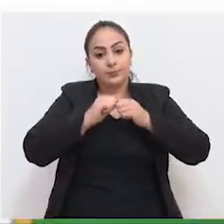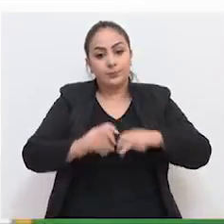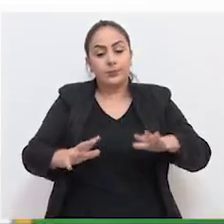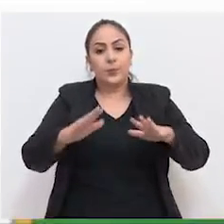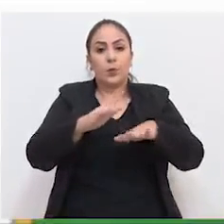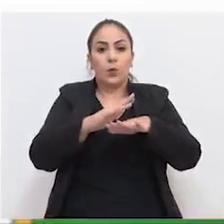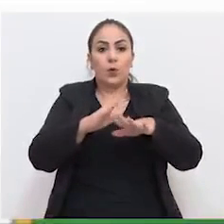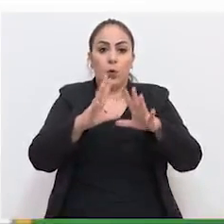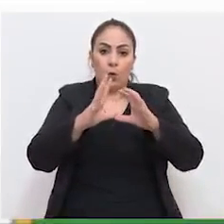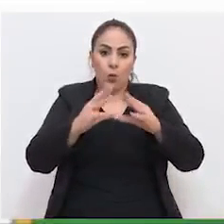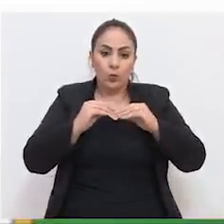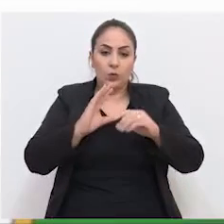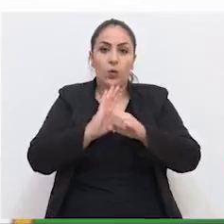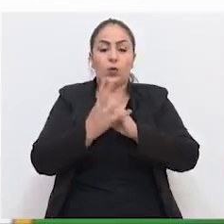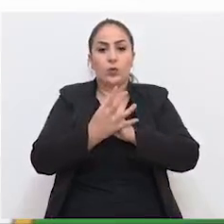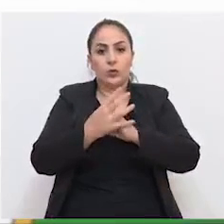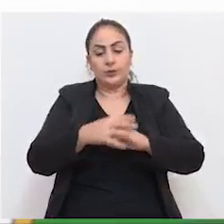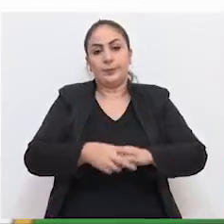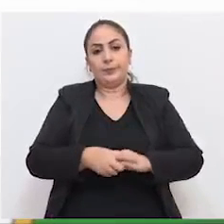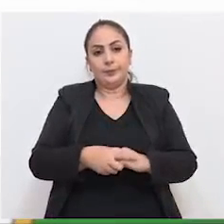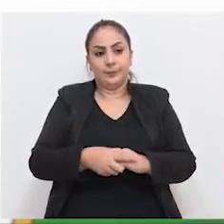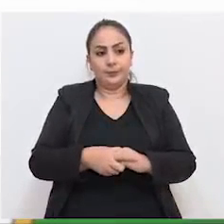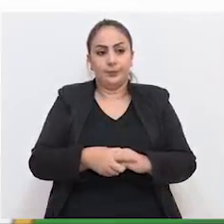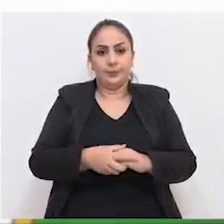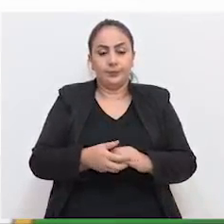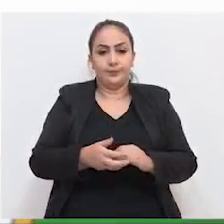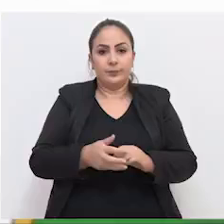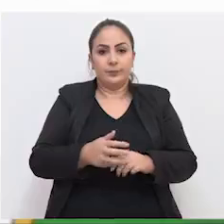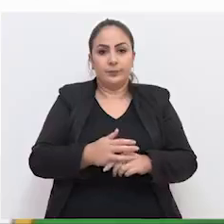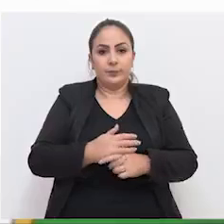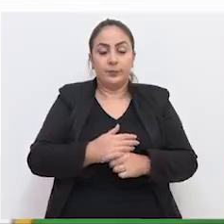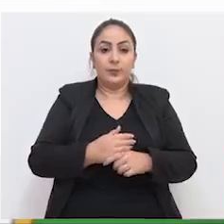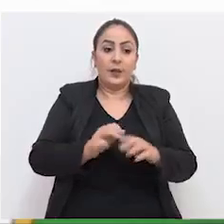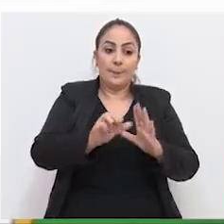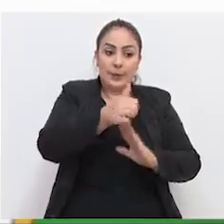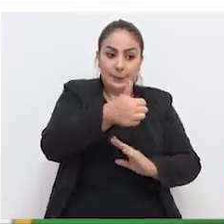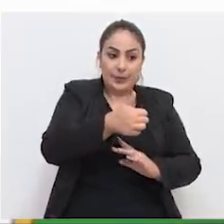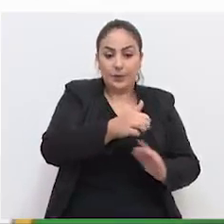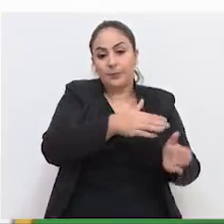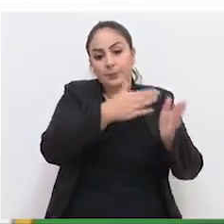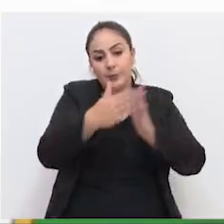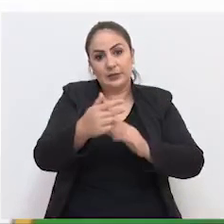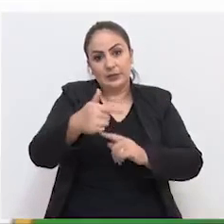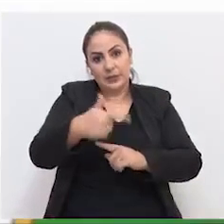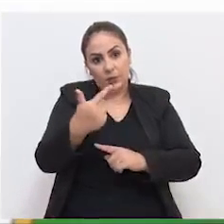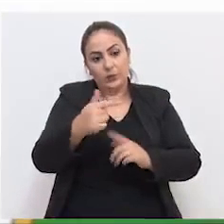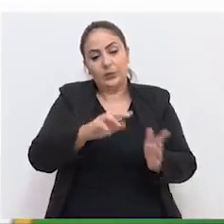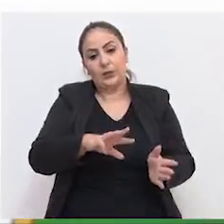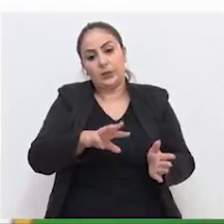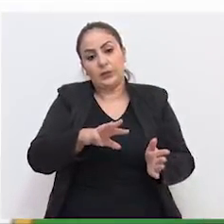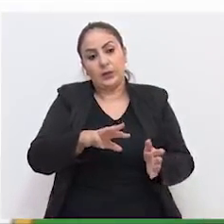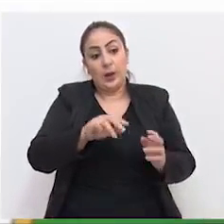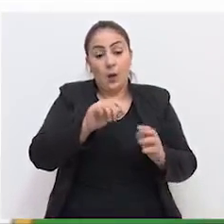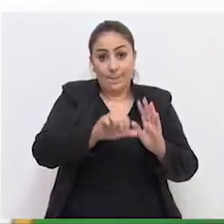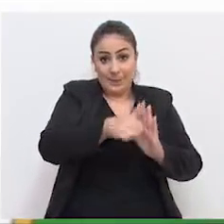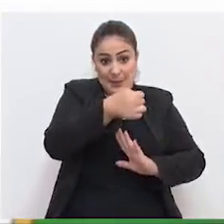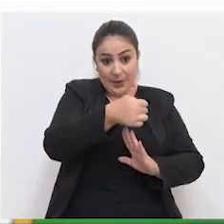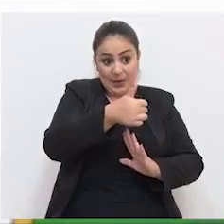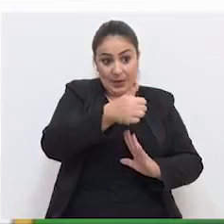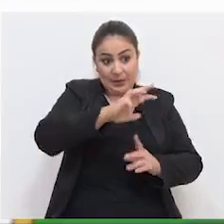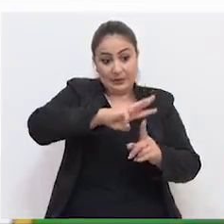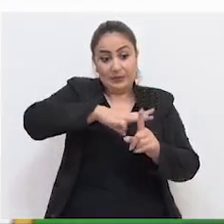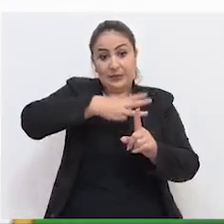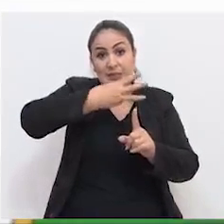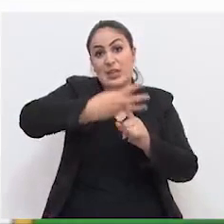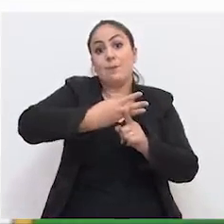disseminação do coronavírus, mas aqui já é um dado relevante. Se da primeira para a segunda, ou triplicamos, aí tivemos